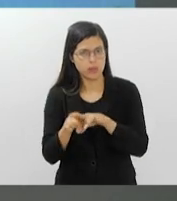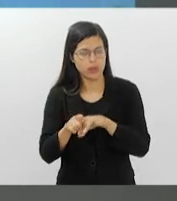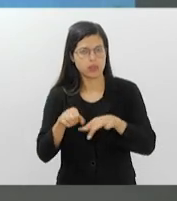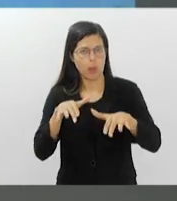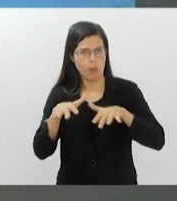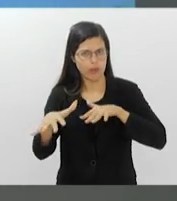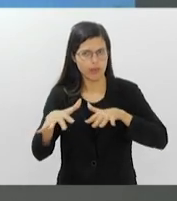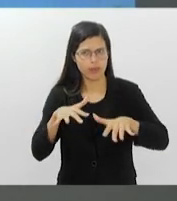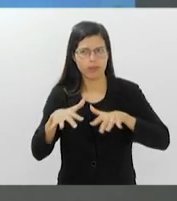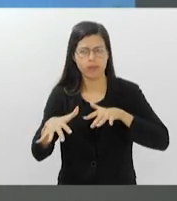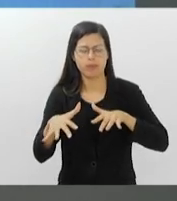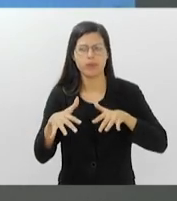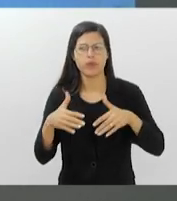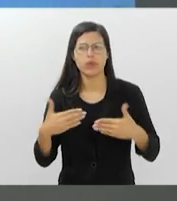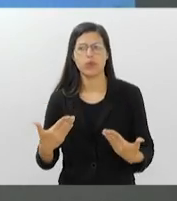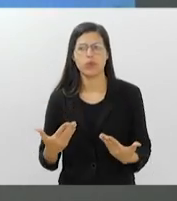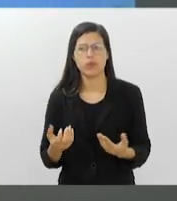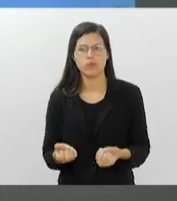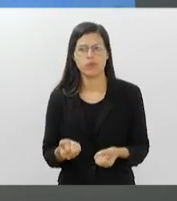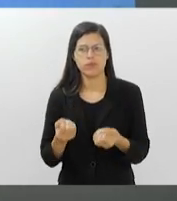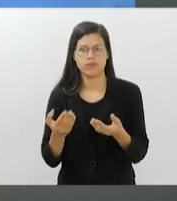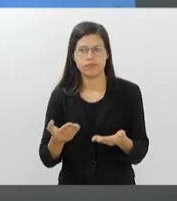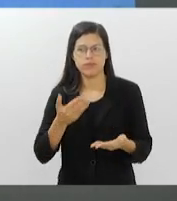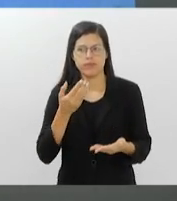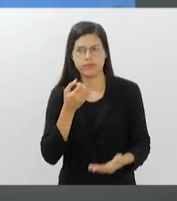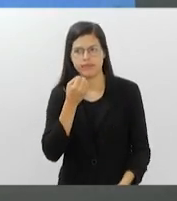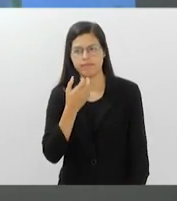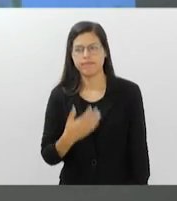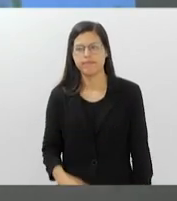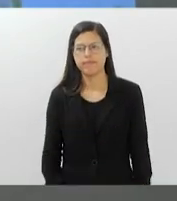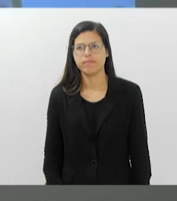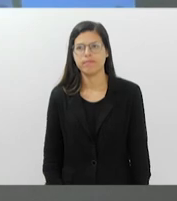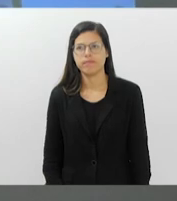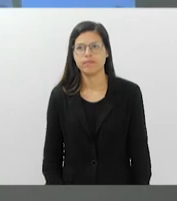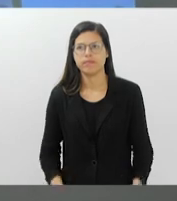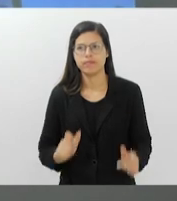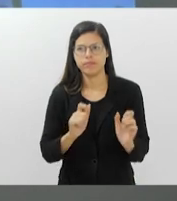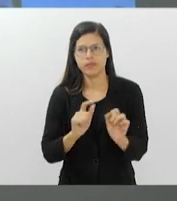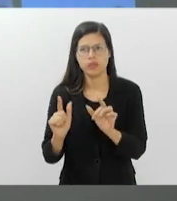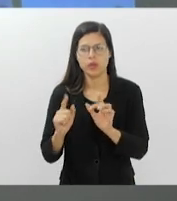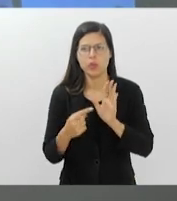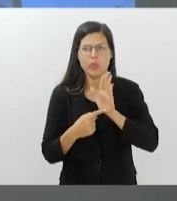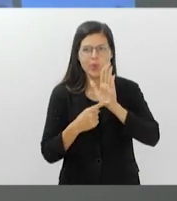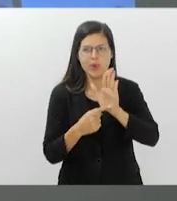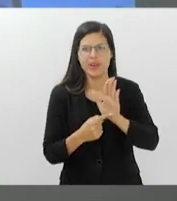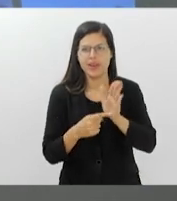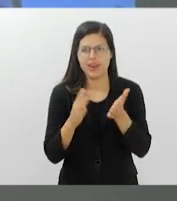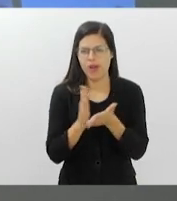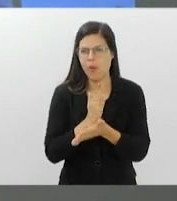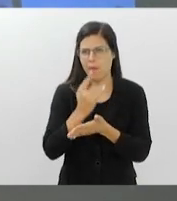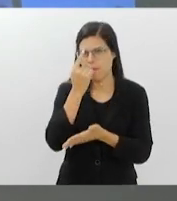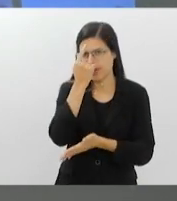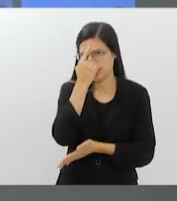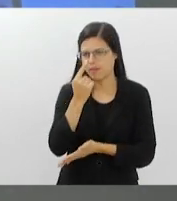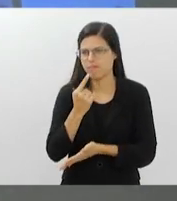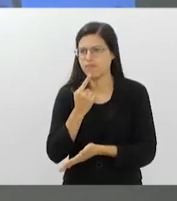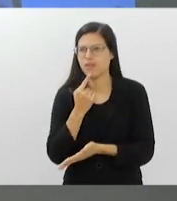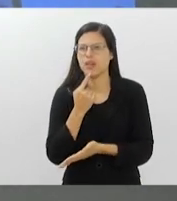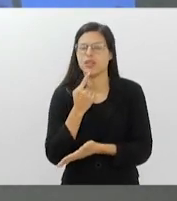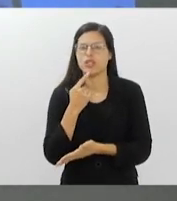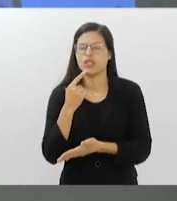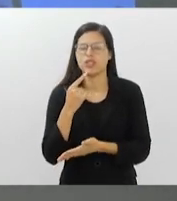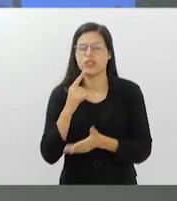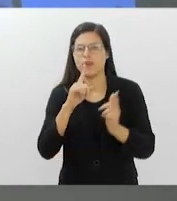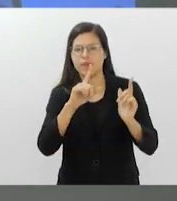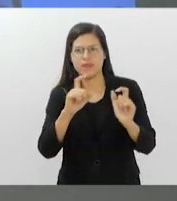eh e a gente tá entregando isso muito bem pode passar Bia eu coloquei alguns registros de algumas ações né para vocês terem